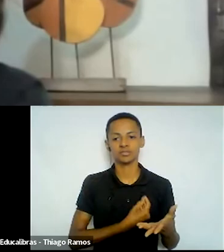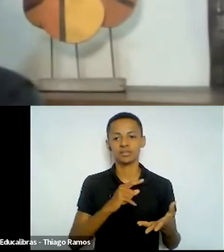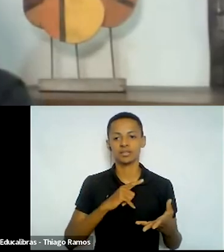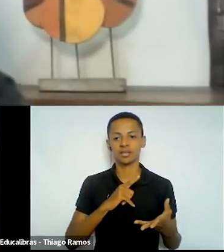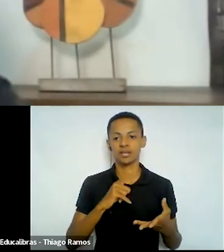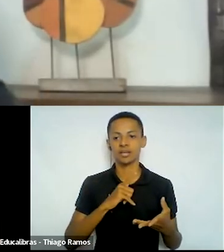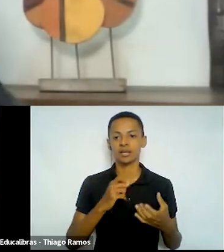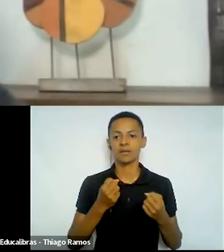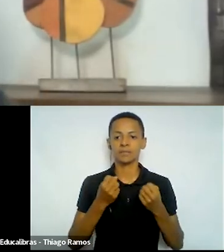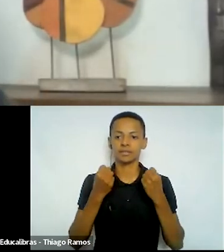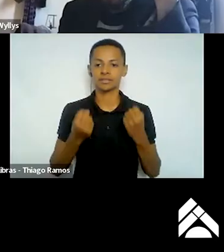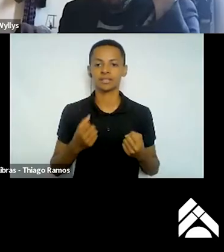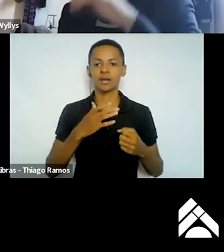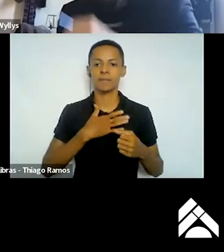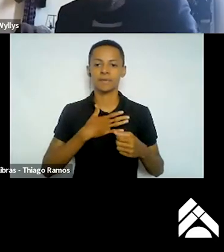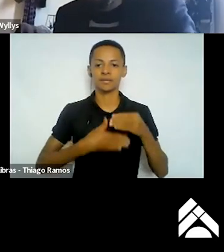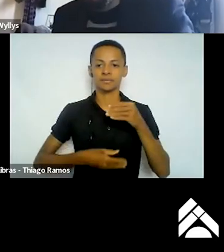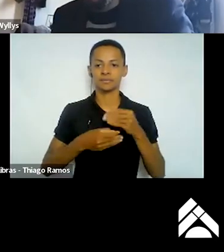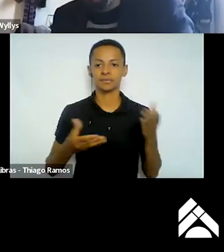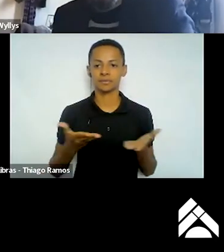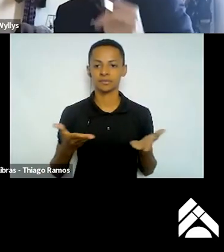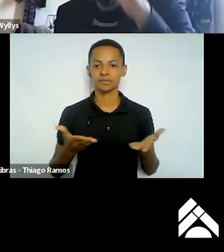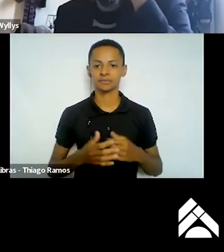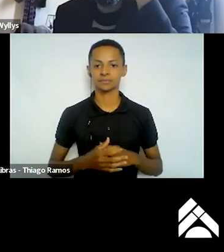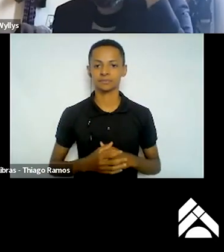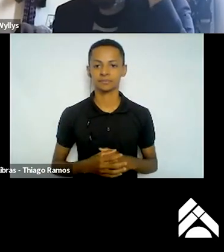acho que era essa a minha colaboração.